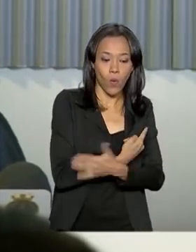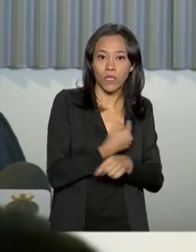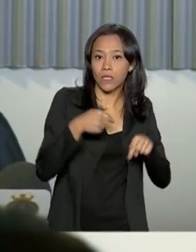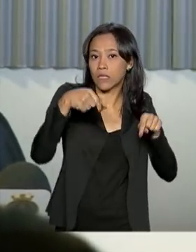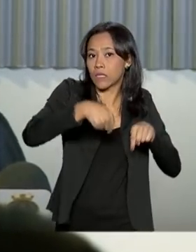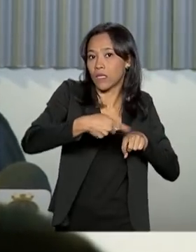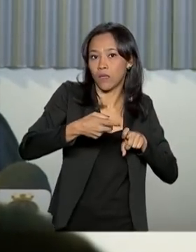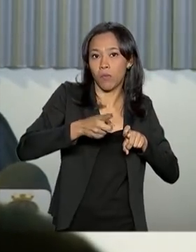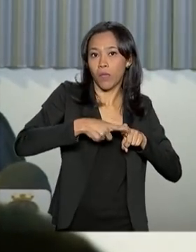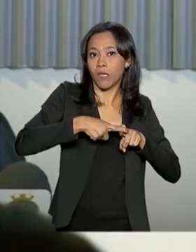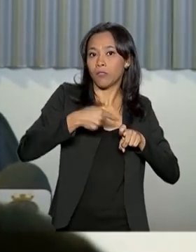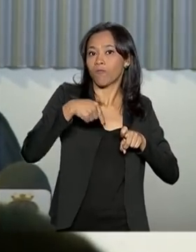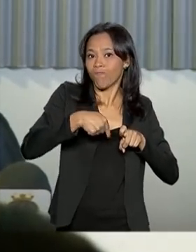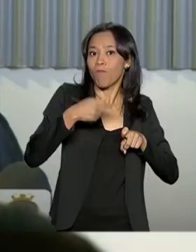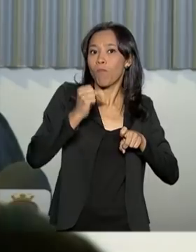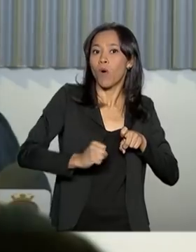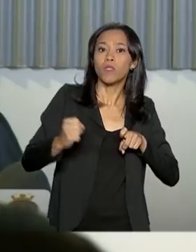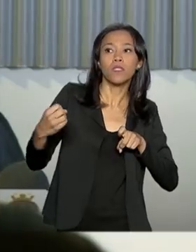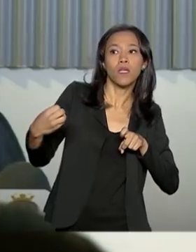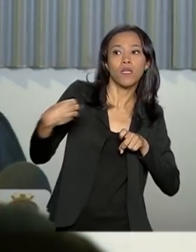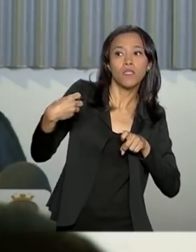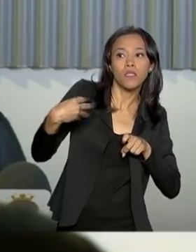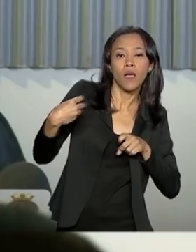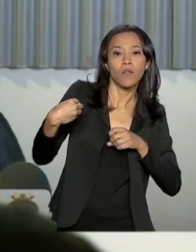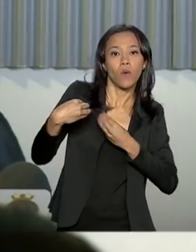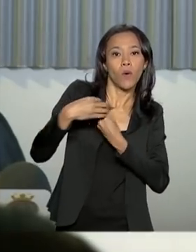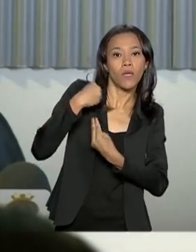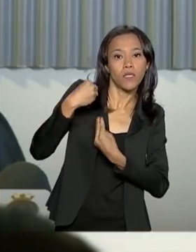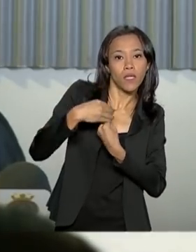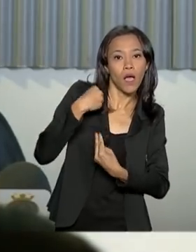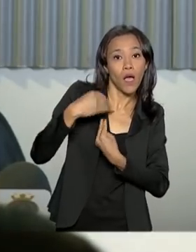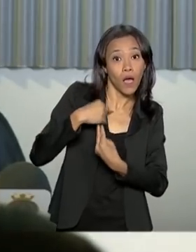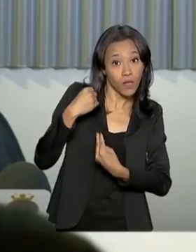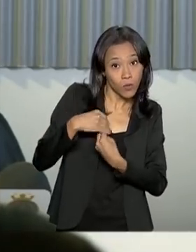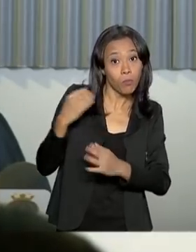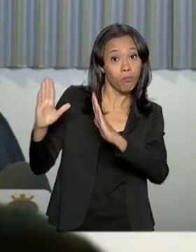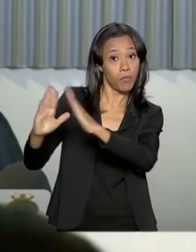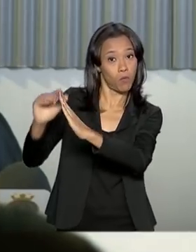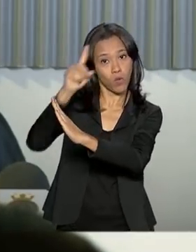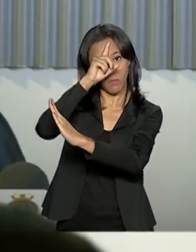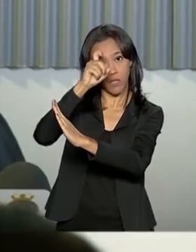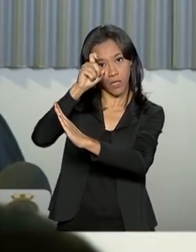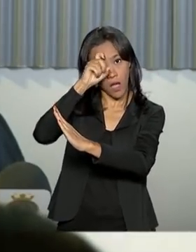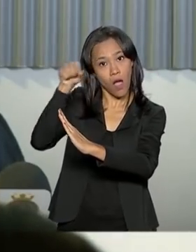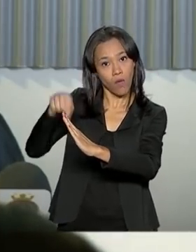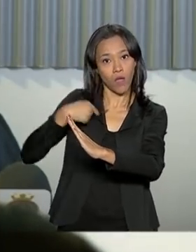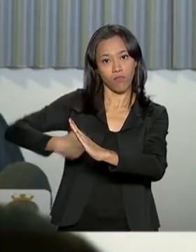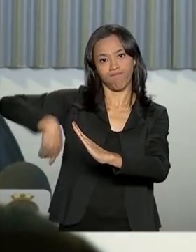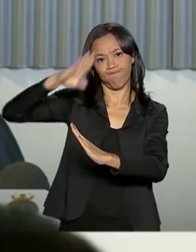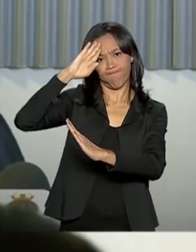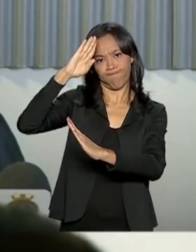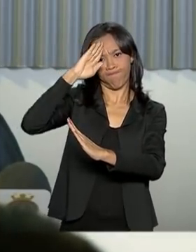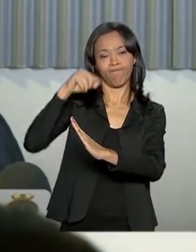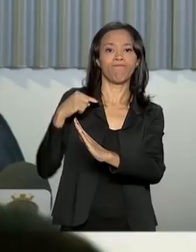médico poderá ser orientado, por exemplo, pelo Hospital Naval Marcílio Dias, para que nós